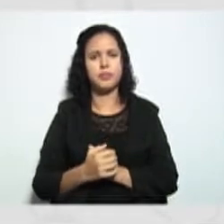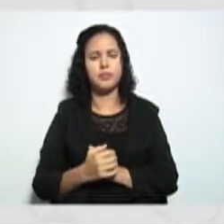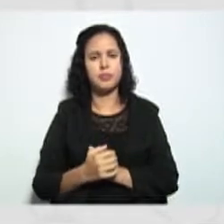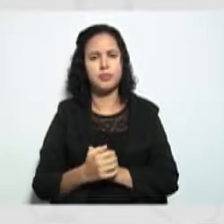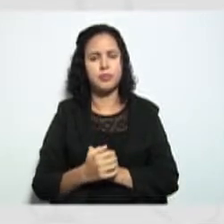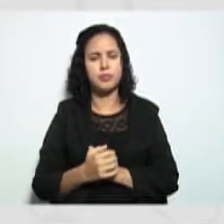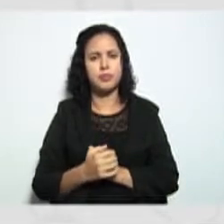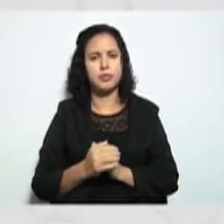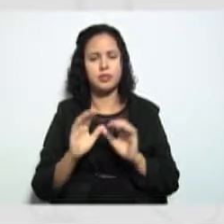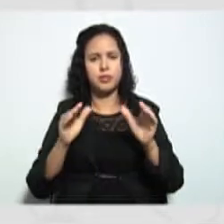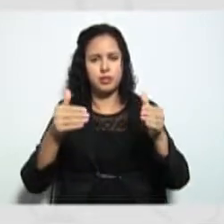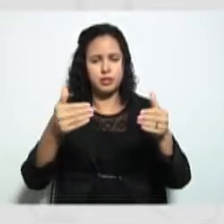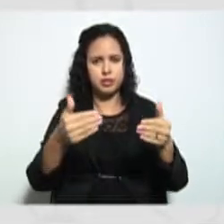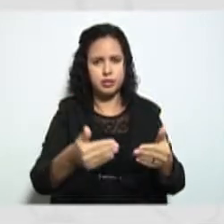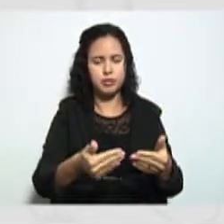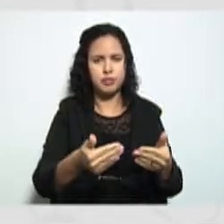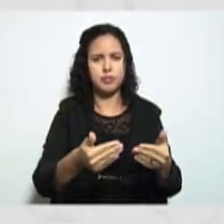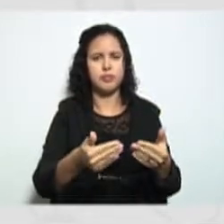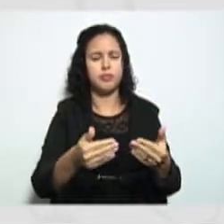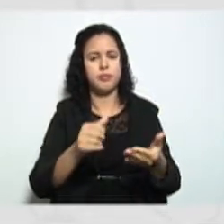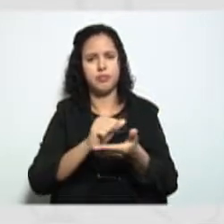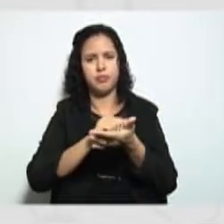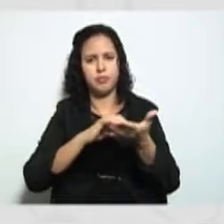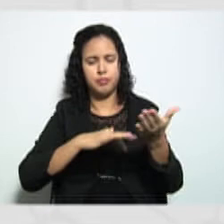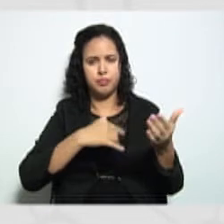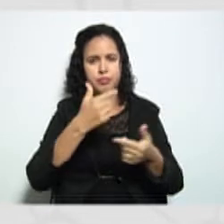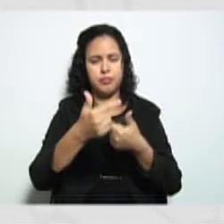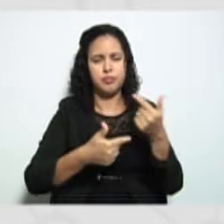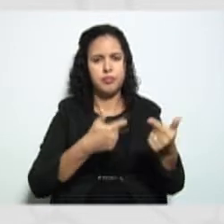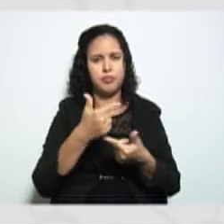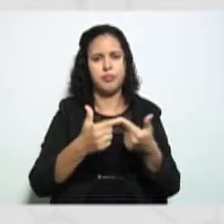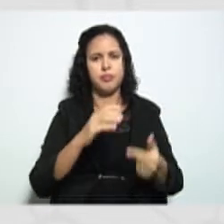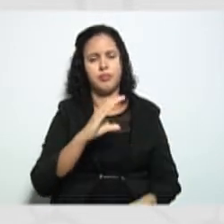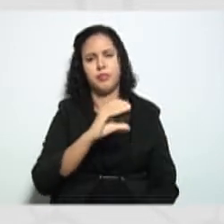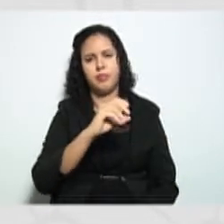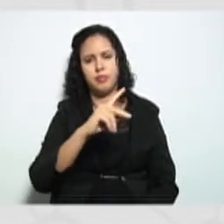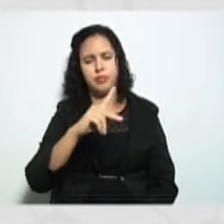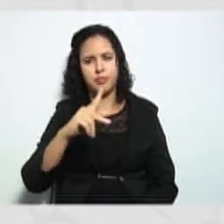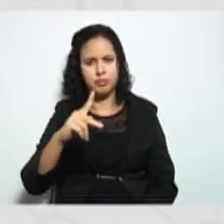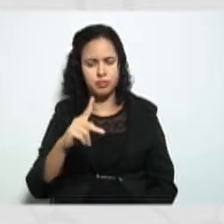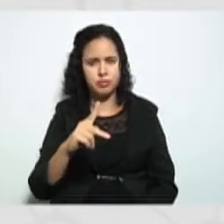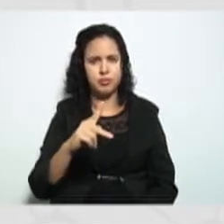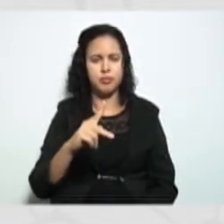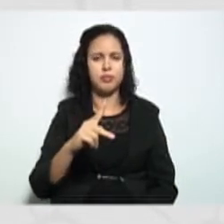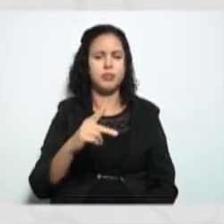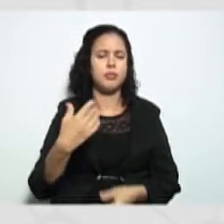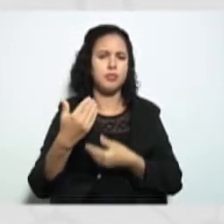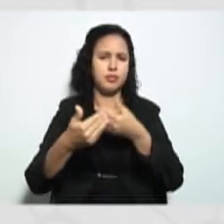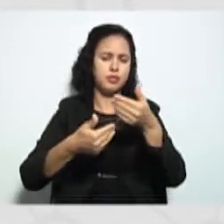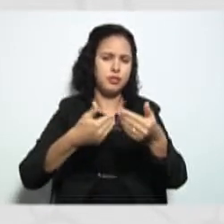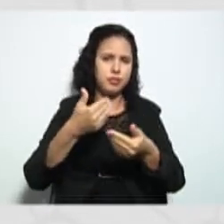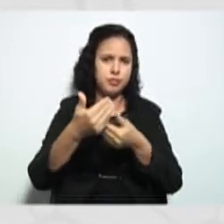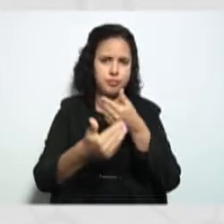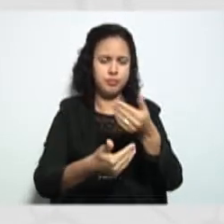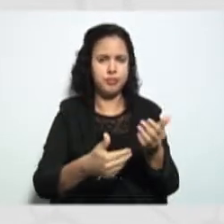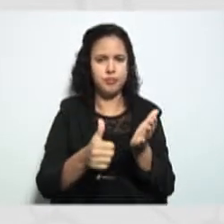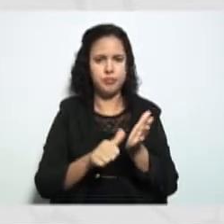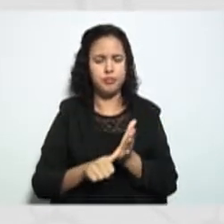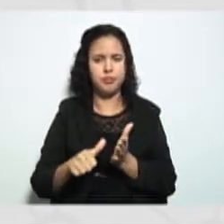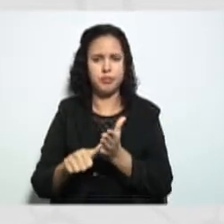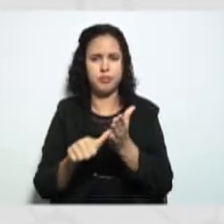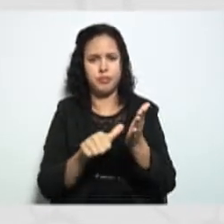Sobre a finalidade, que atividade a cooperativa deve viabilizar e desenvolver aos seus